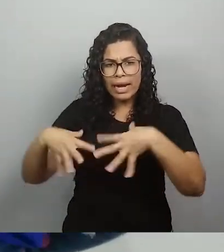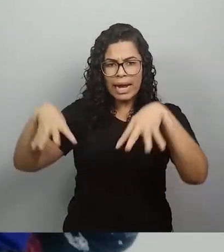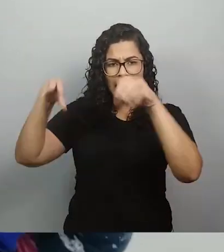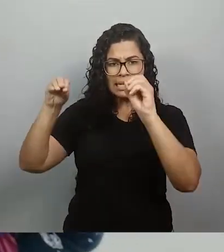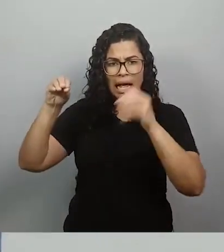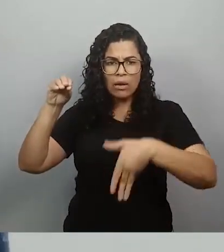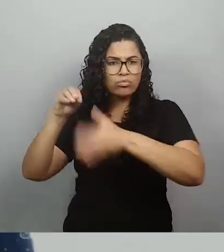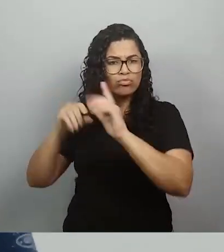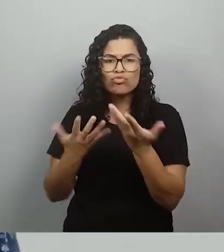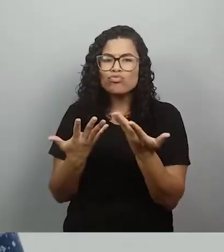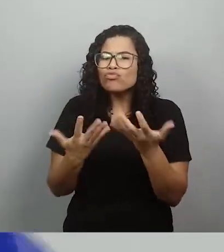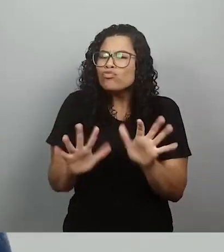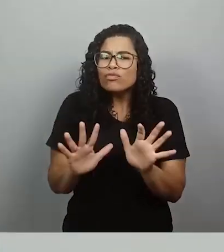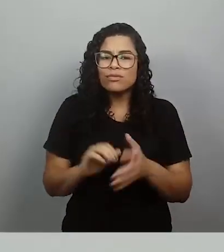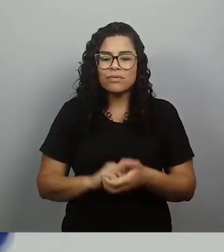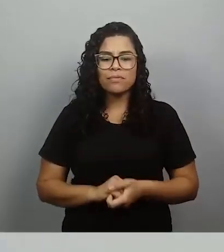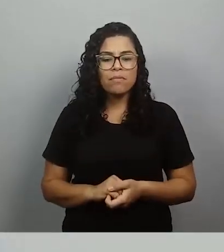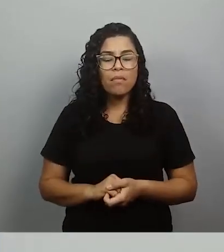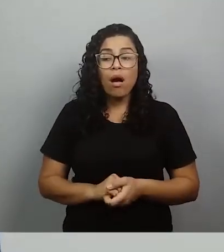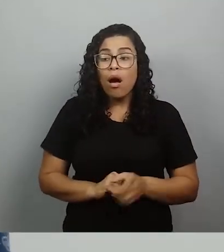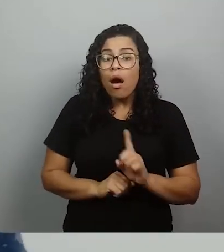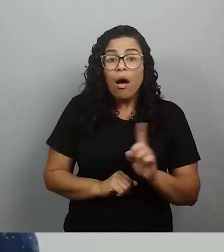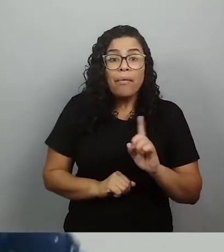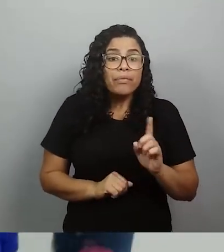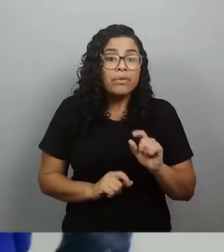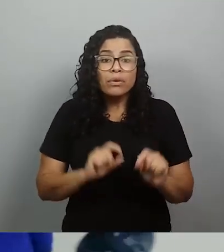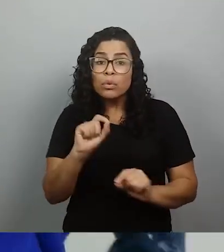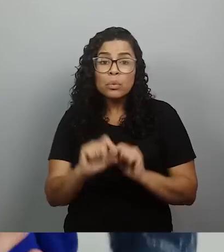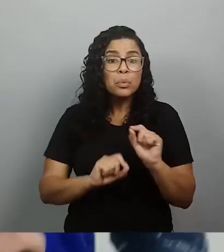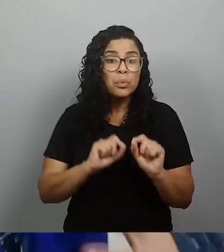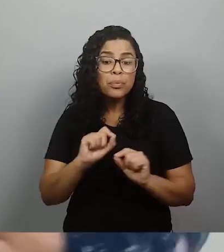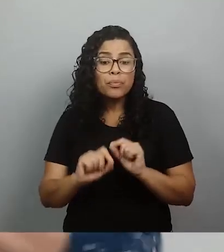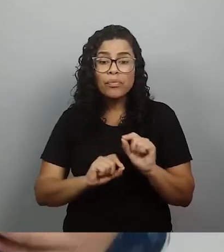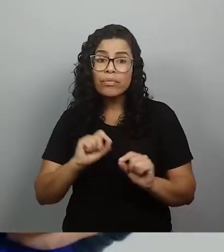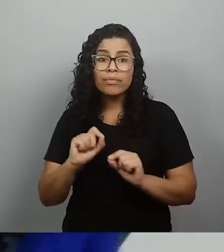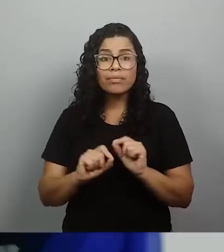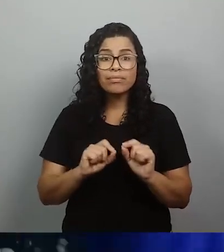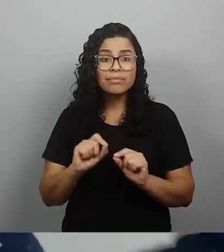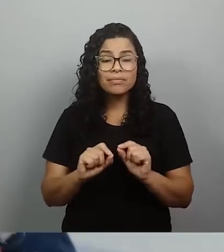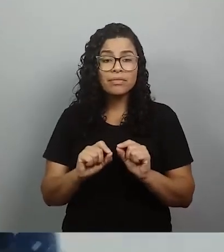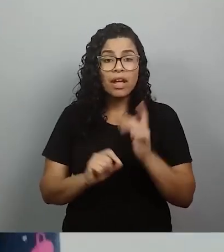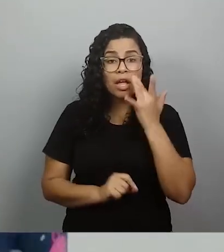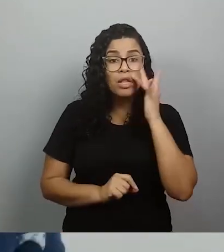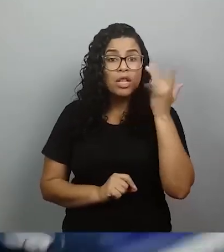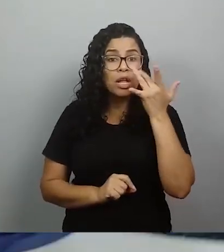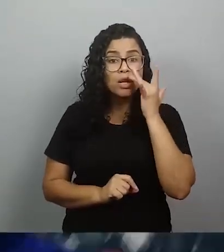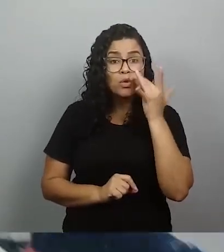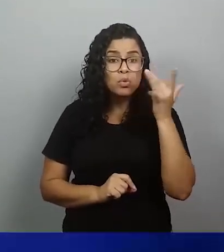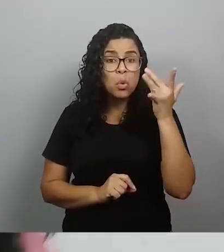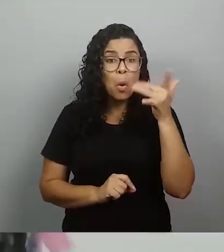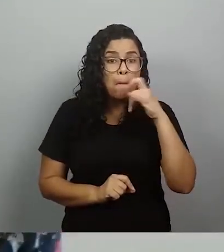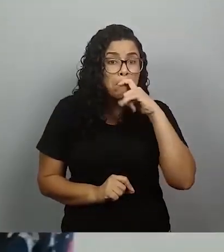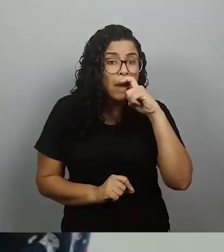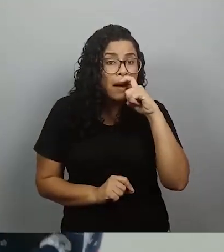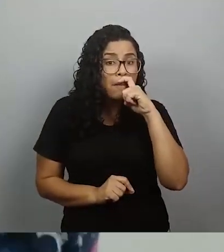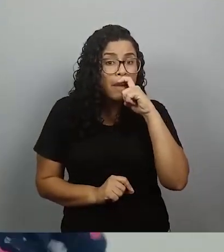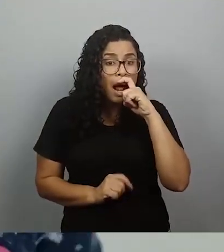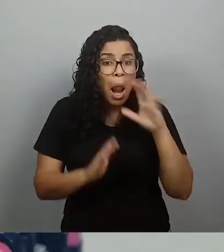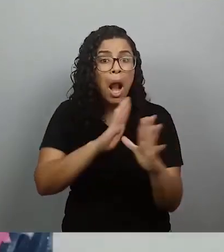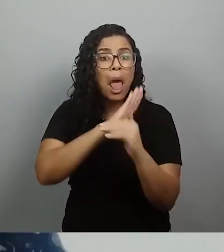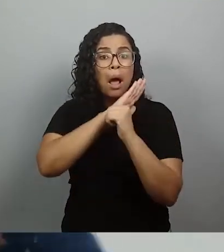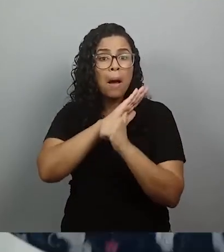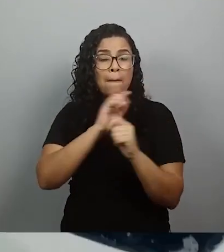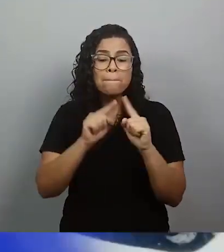hoje. Ai, não. O tesouro do meu papai foi